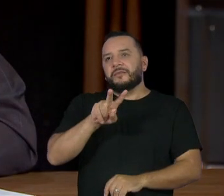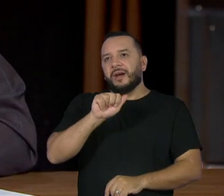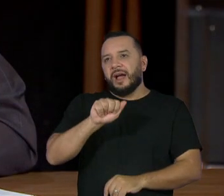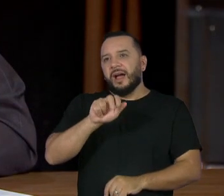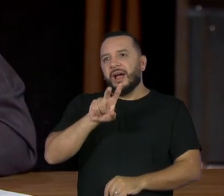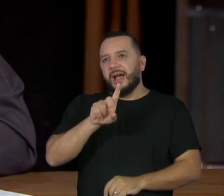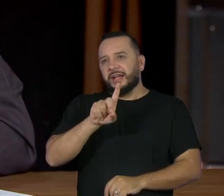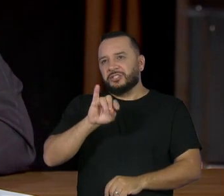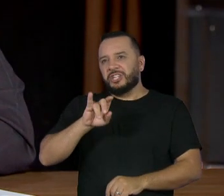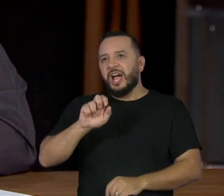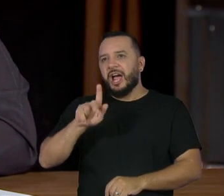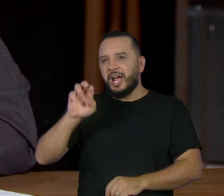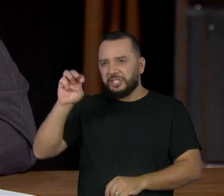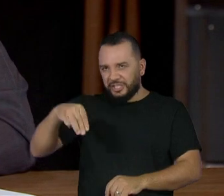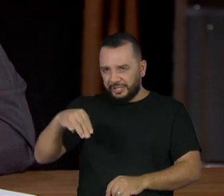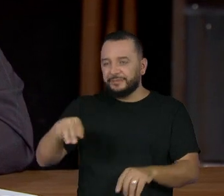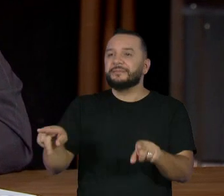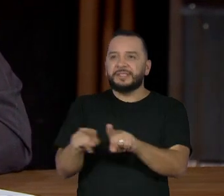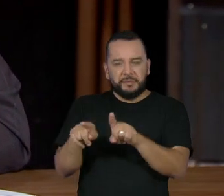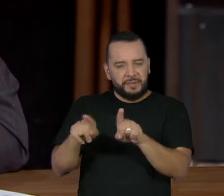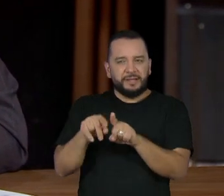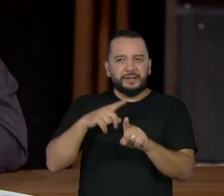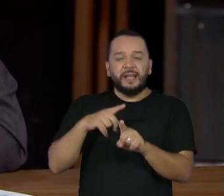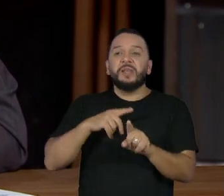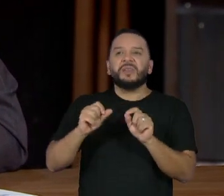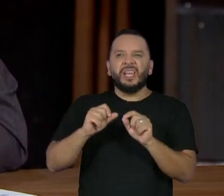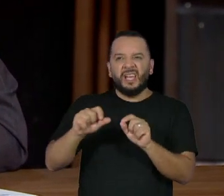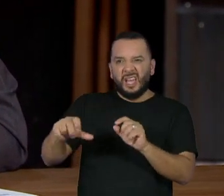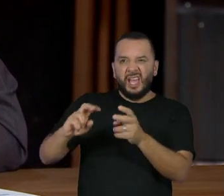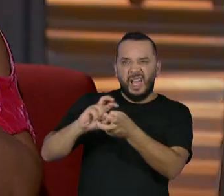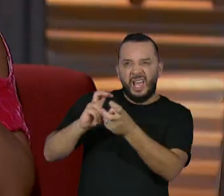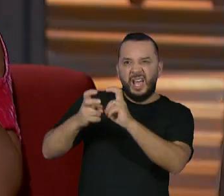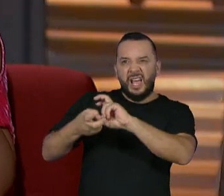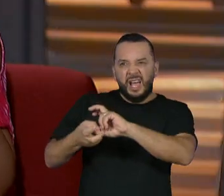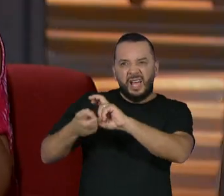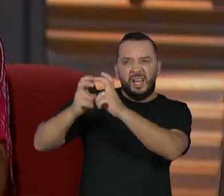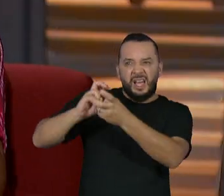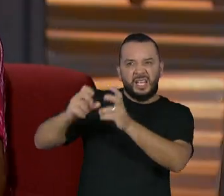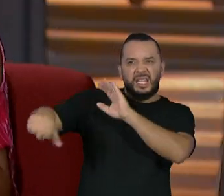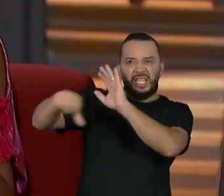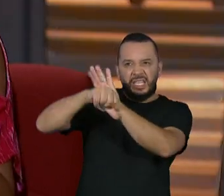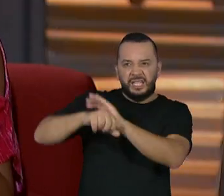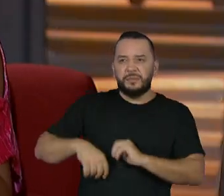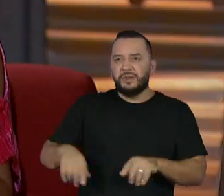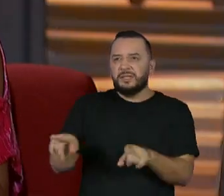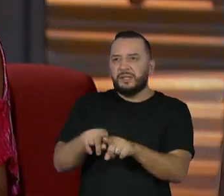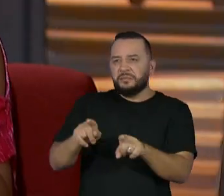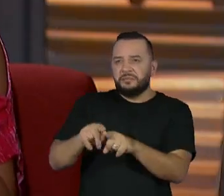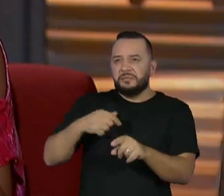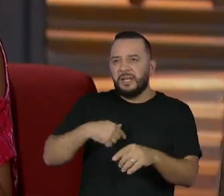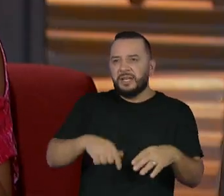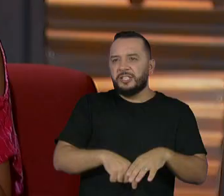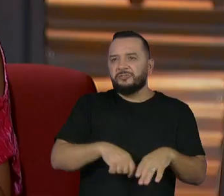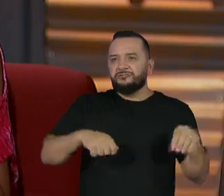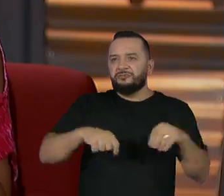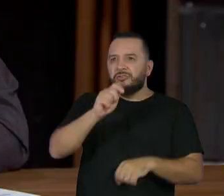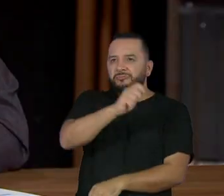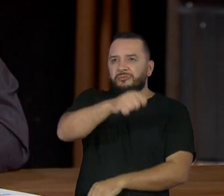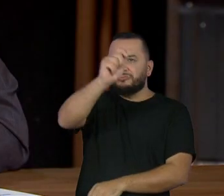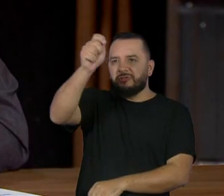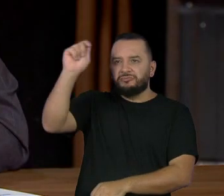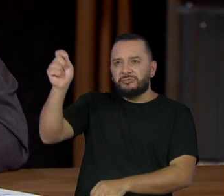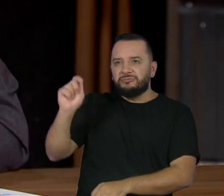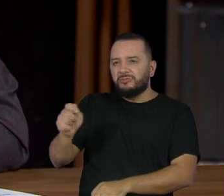capoeira, também, que era uma técnica que era majoritariamente negra. Veio a criminalização do curandeirismo, que era como eram conhecidas as